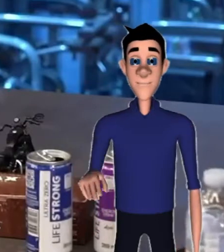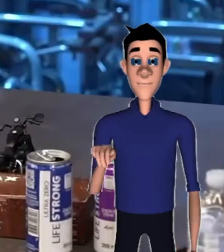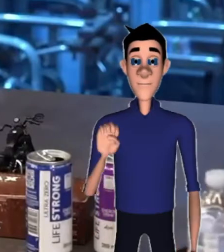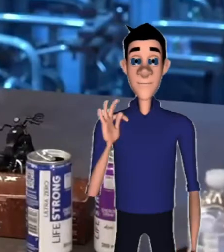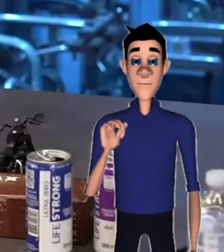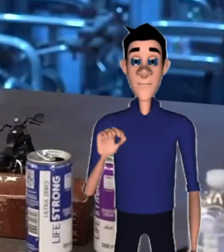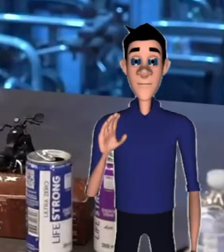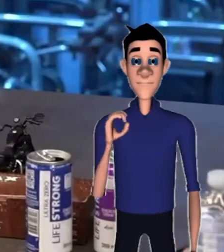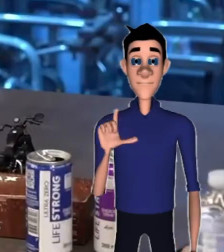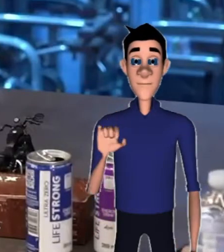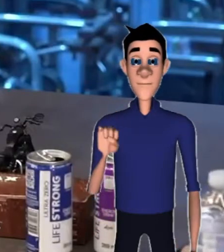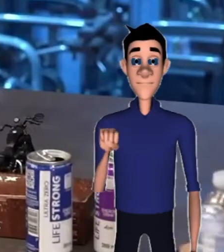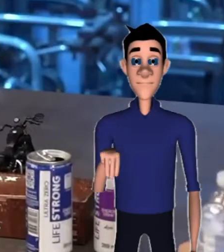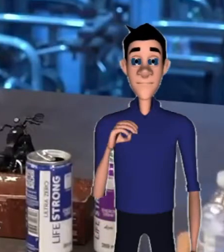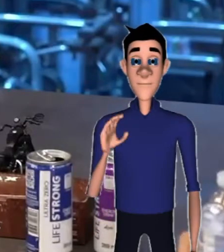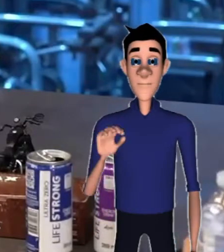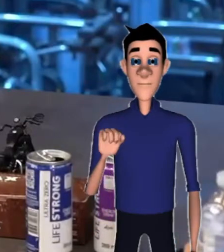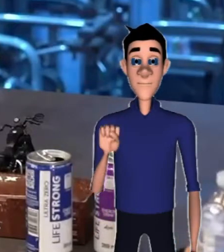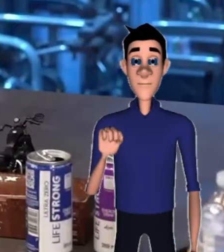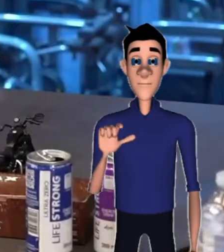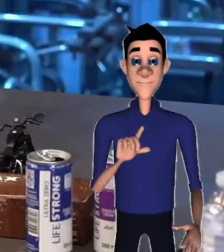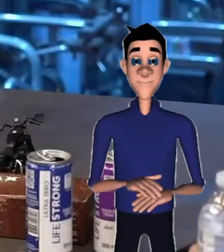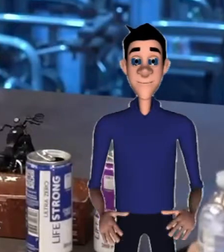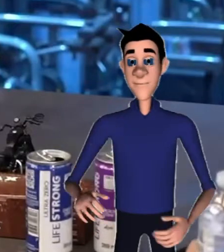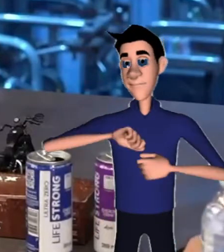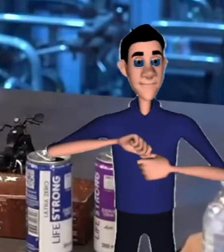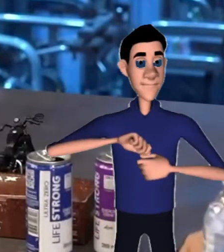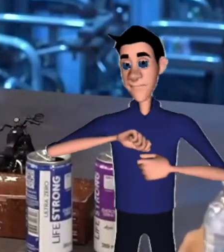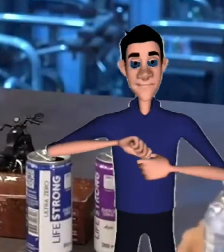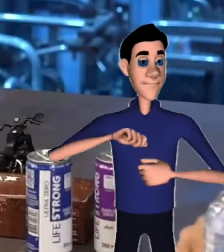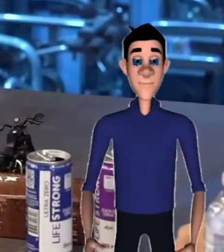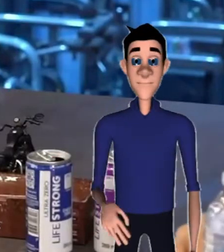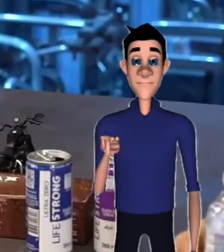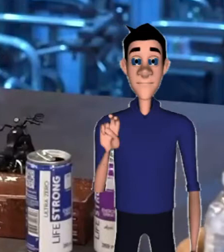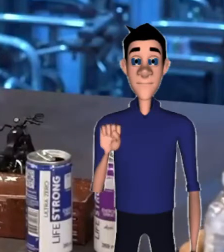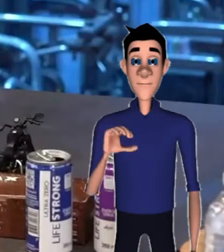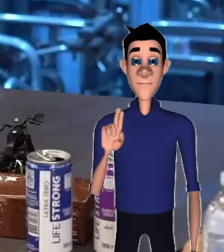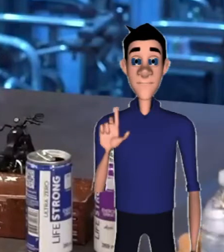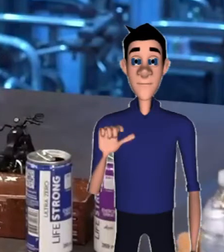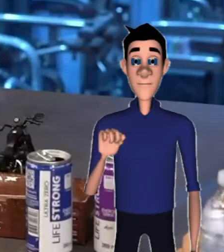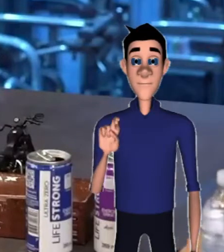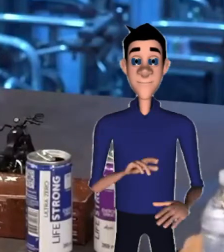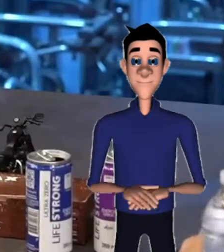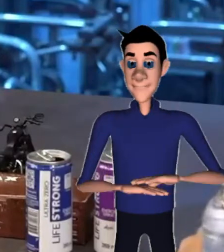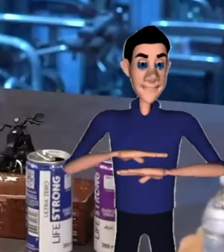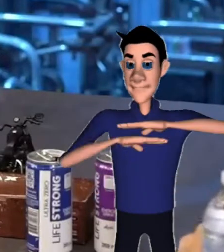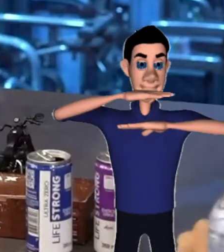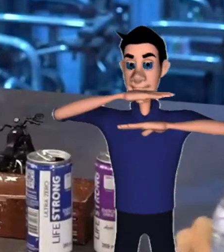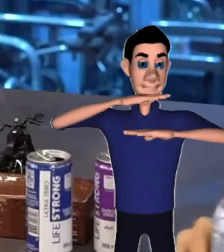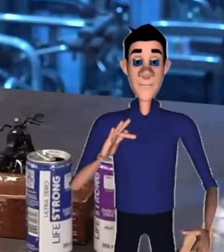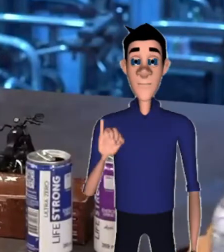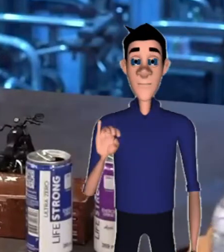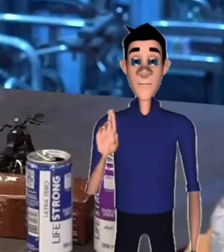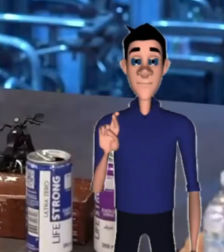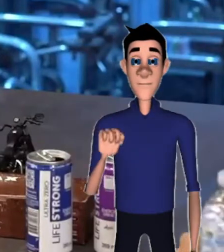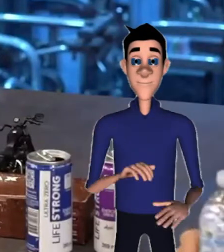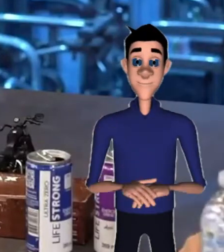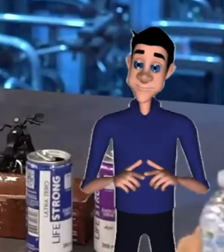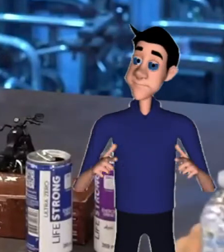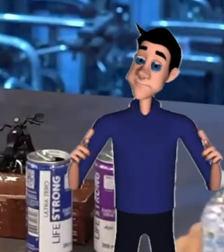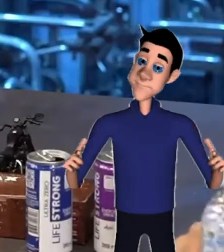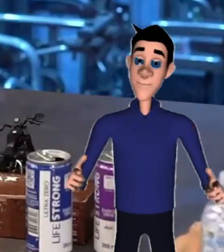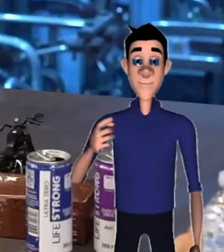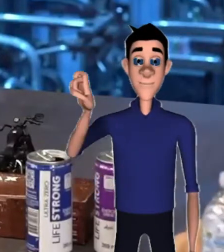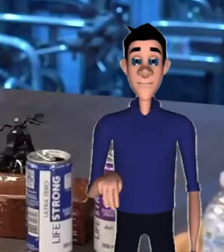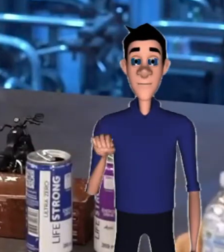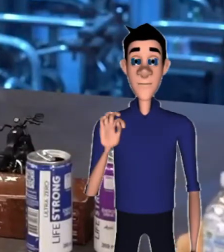têm barriga, e elas restringem ainda mais as calorias e faz mais cardio querendo perder aquela barriga e não perde, porque tem uma